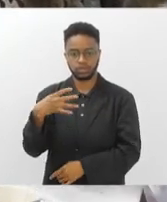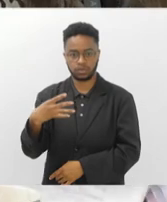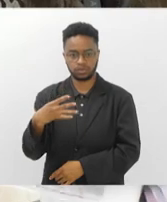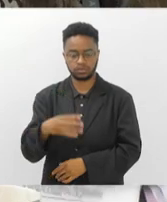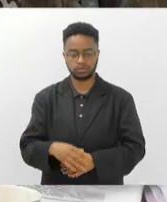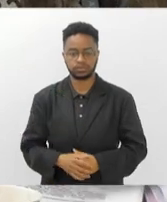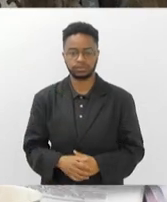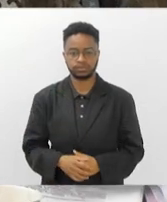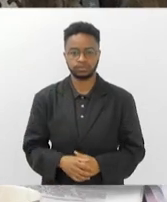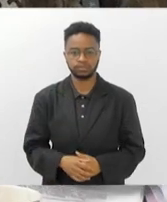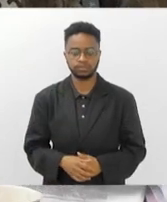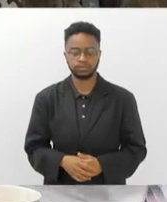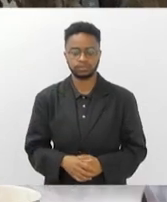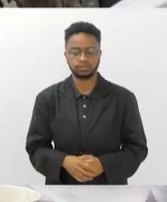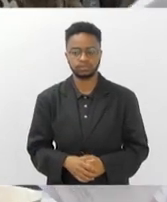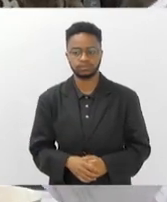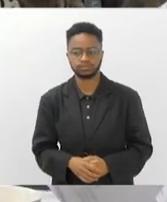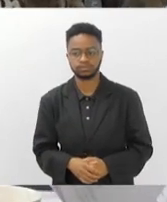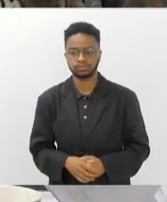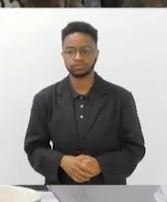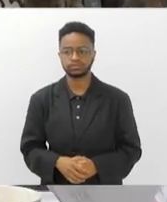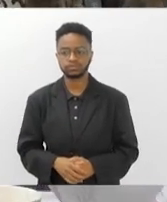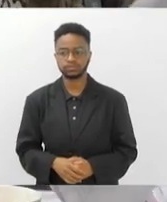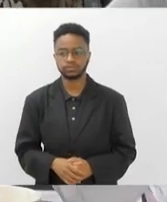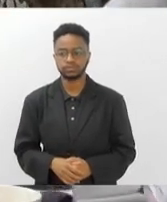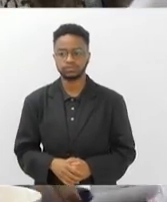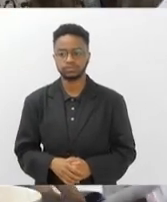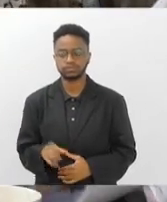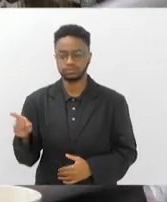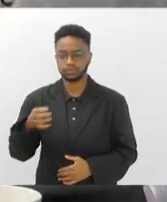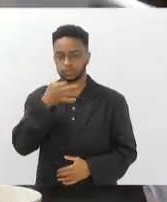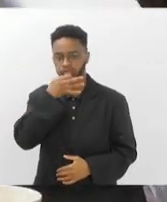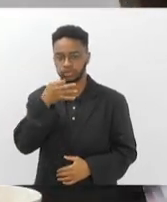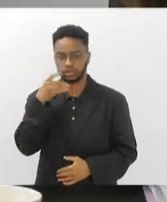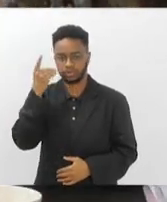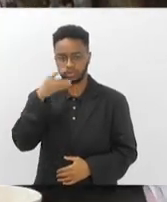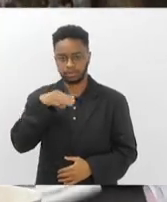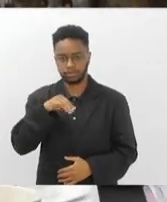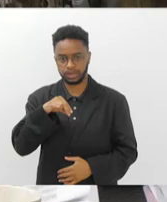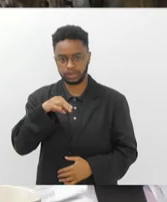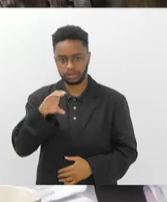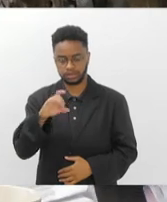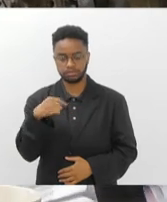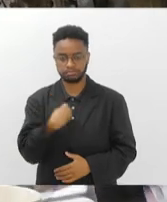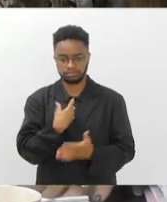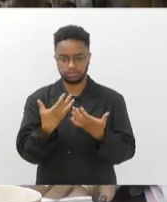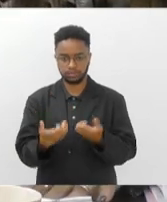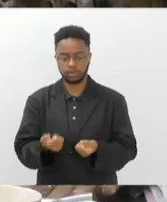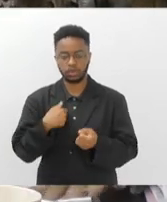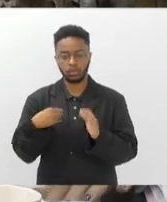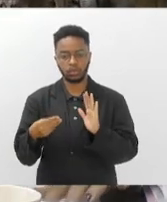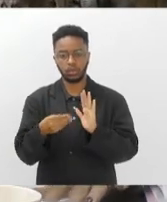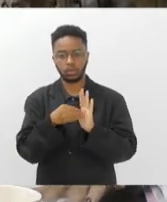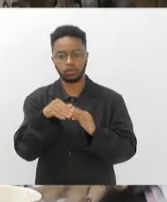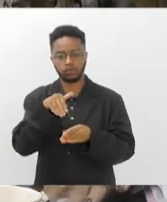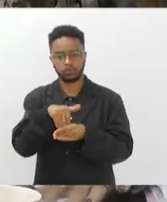54. 54. Catando a sugestão do deputado Carlos Mink. Então, gostaria de colocar em votação.